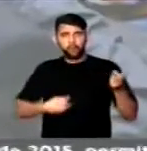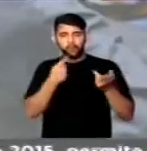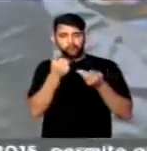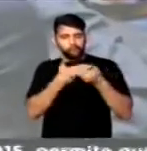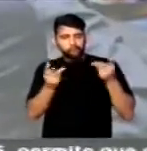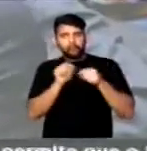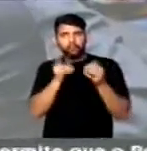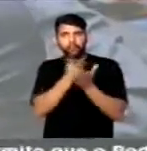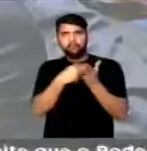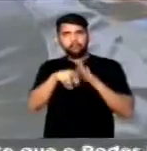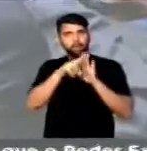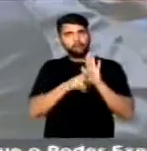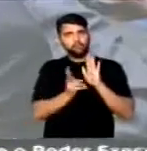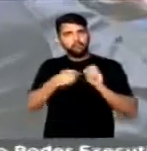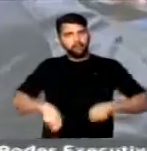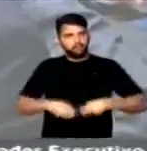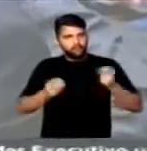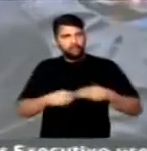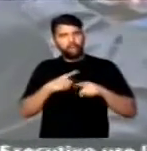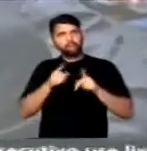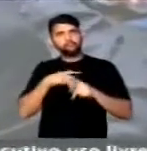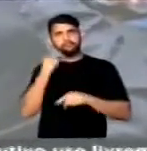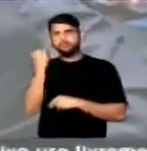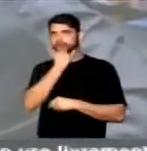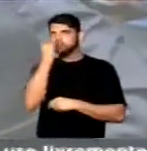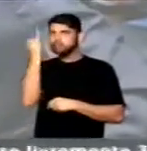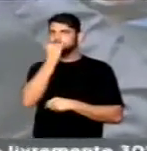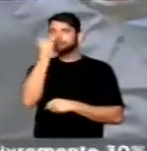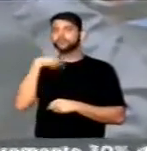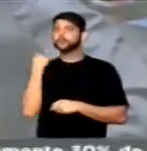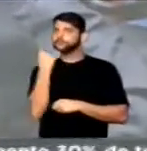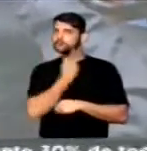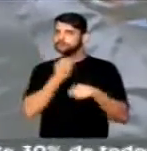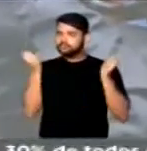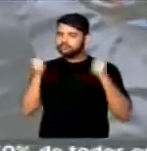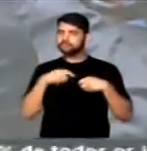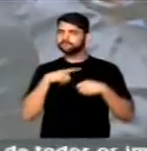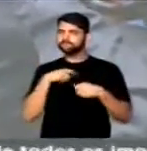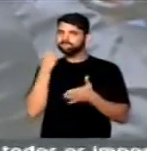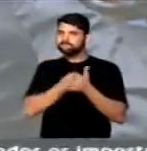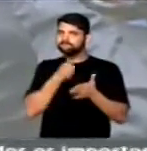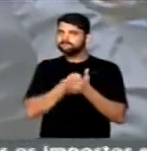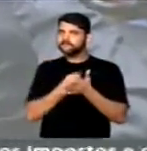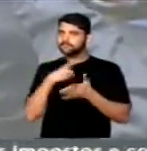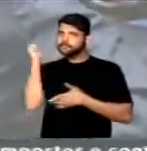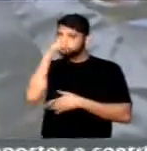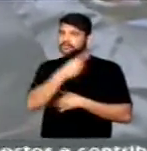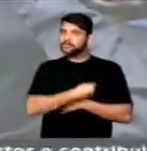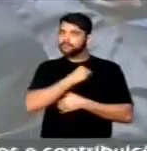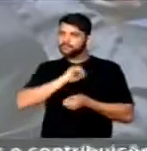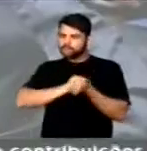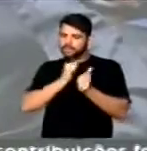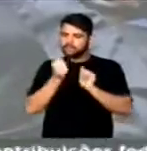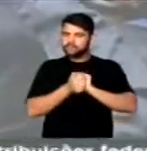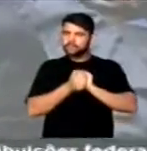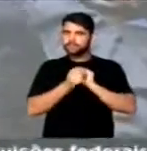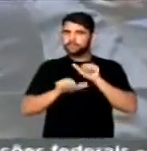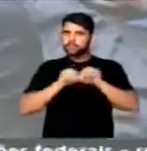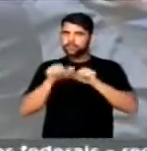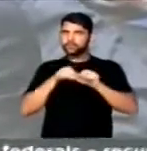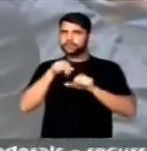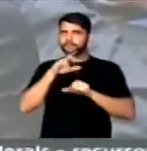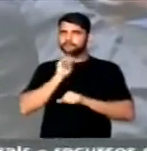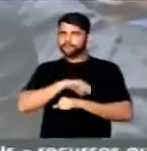públicos como regra. É fundamental que nós possamos enfrentar o desafio do ajuste fiscal.